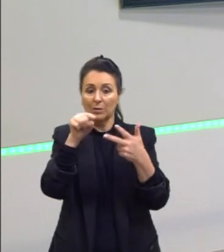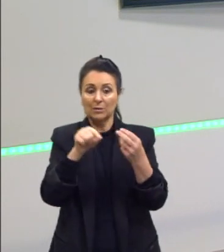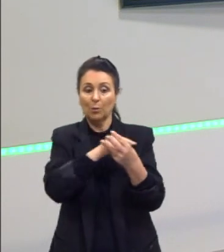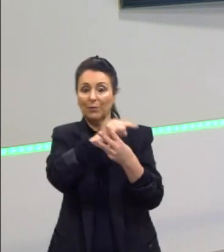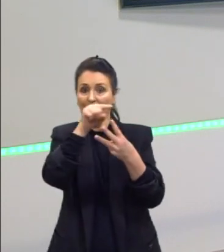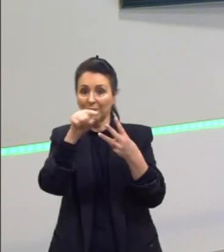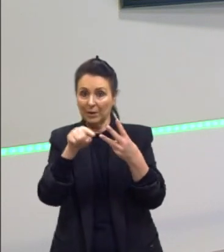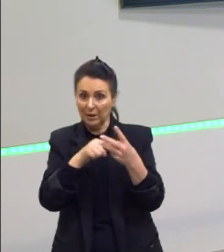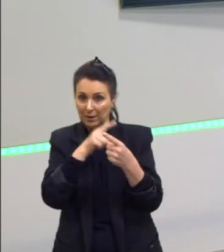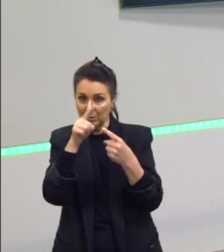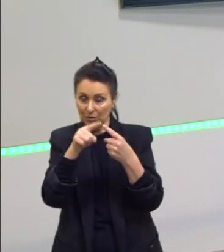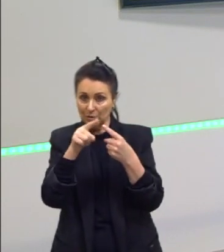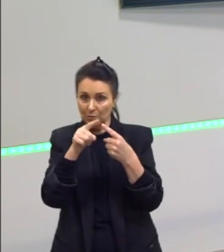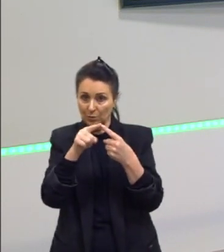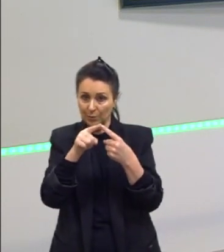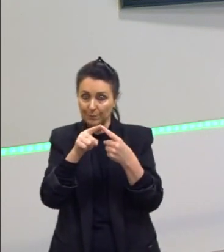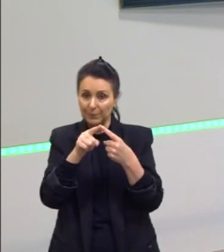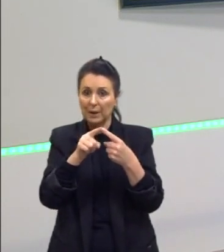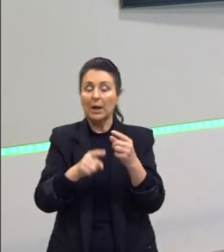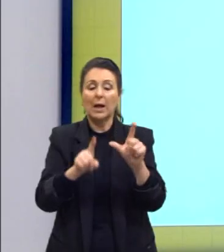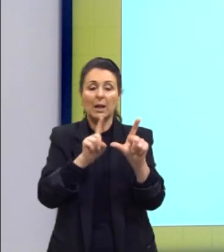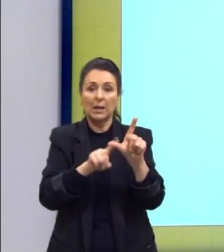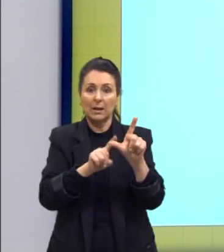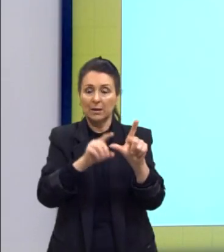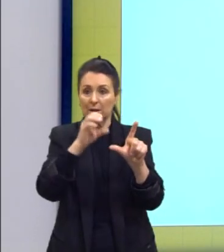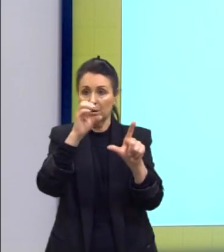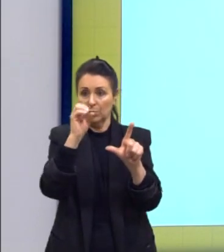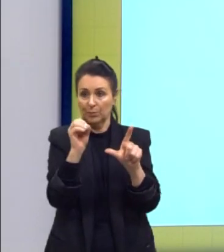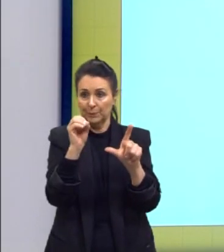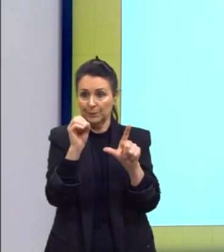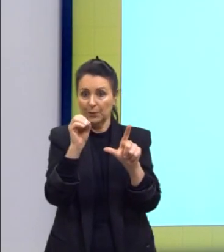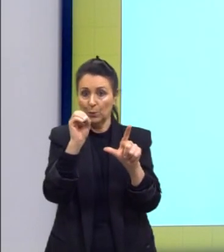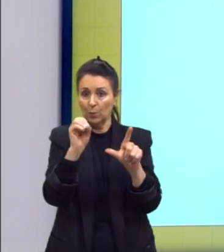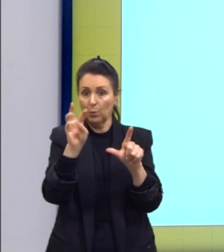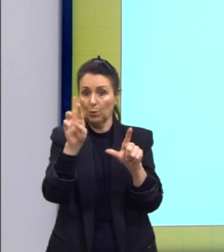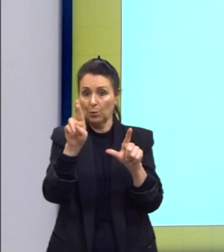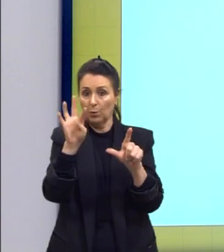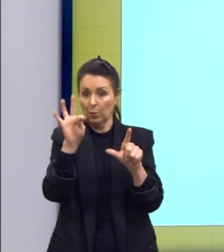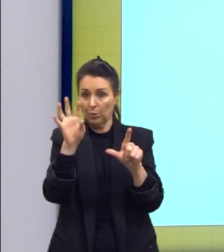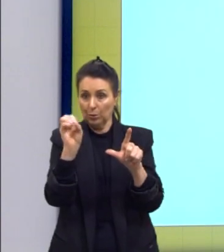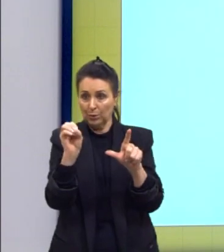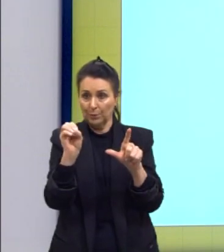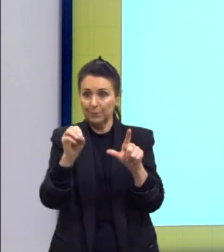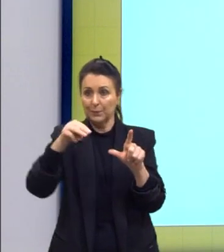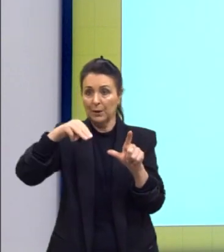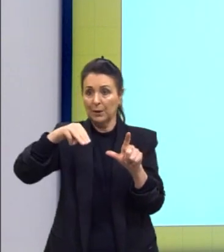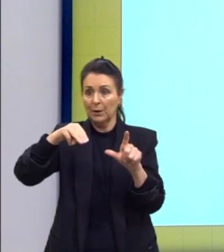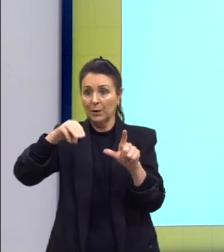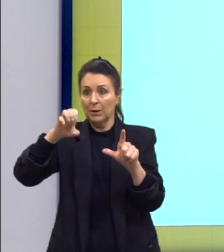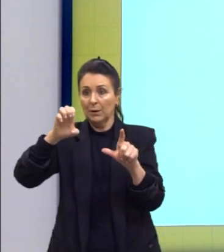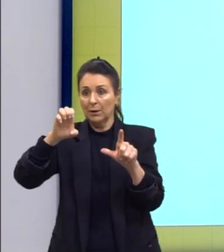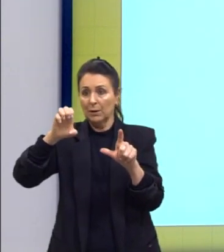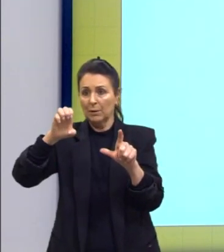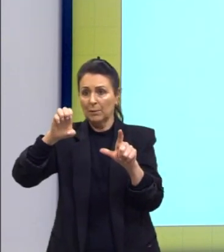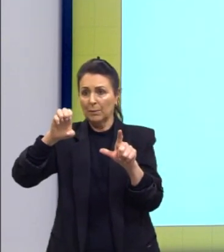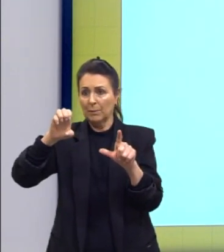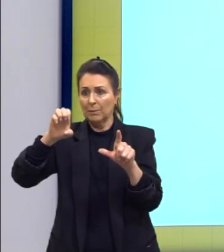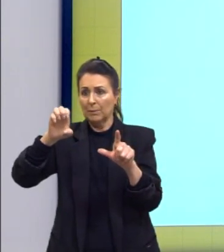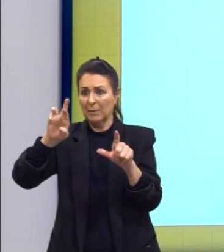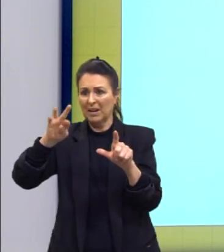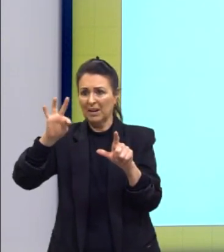o Horto ele é sinalizado pela letra O que é nessa localização do anel benzênico o metro é a baixa do Horto